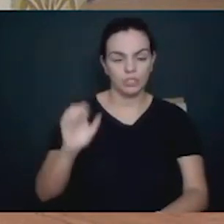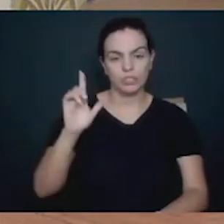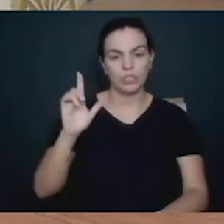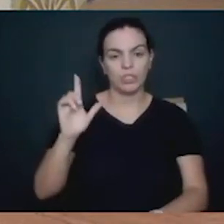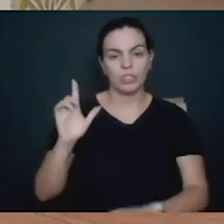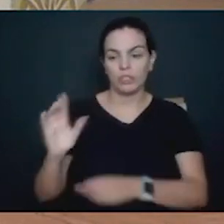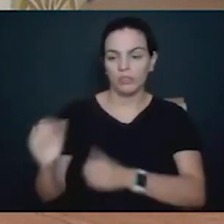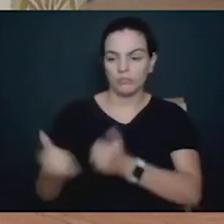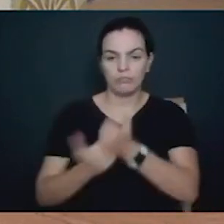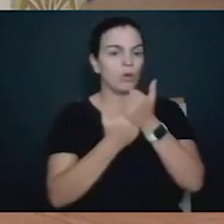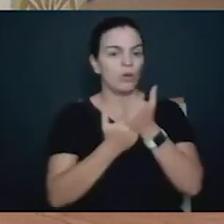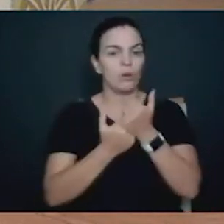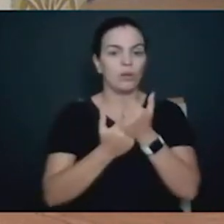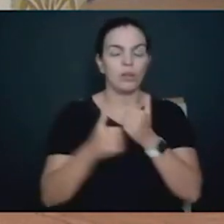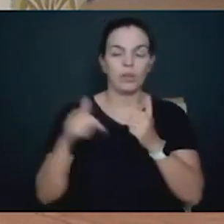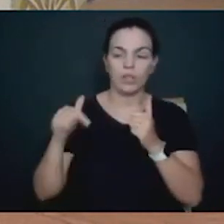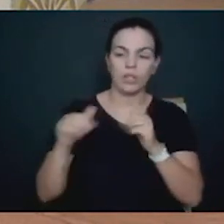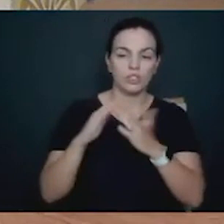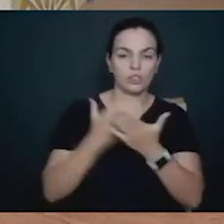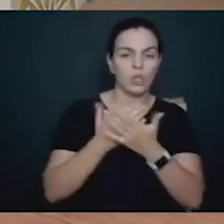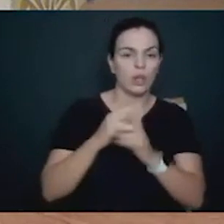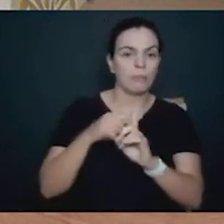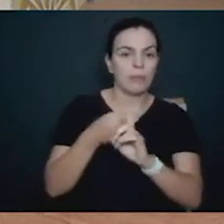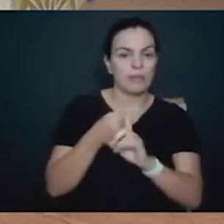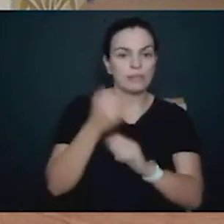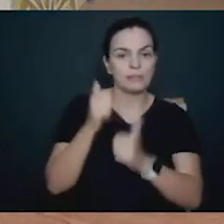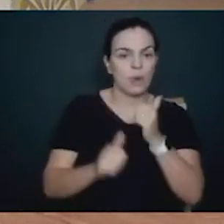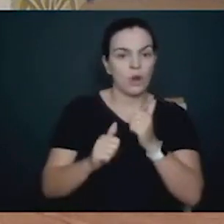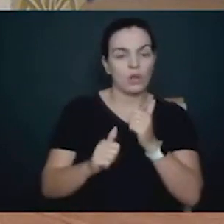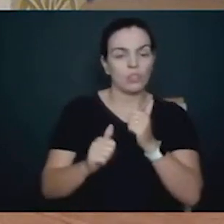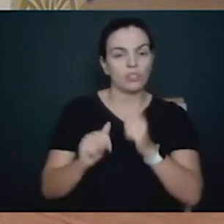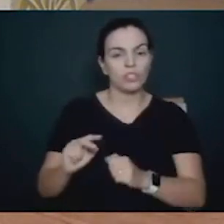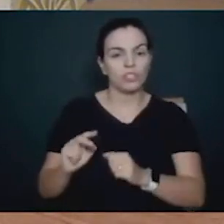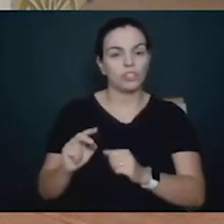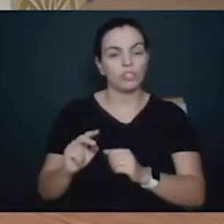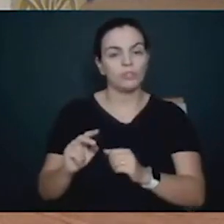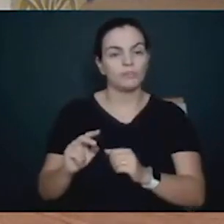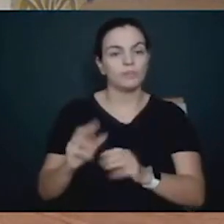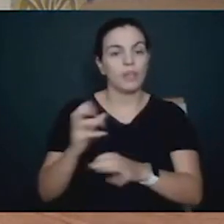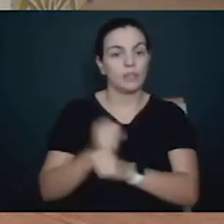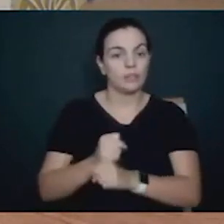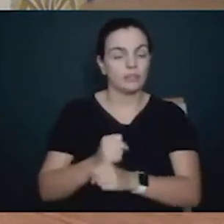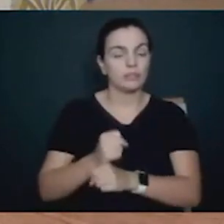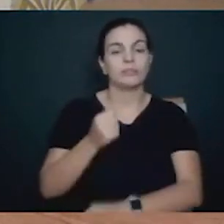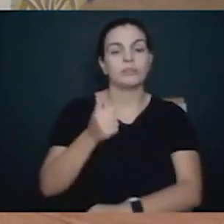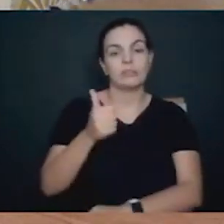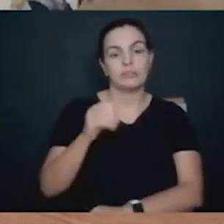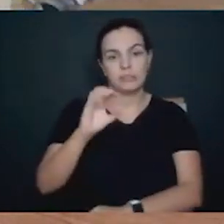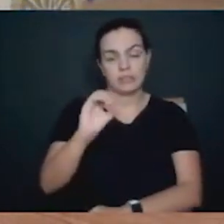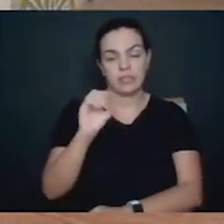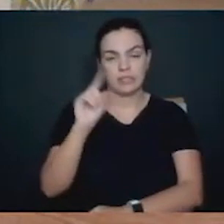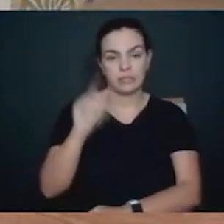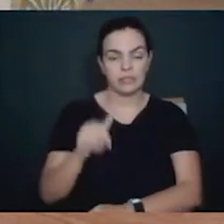Esmelge desenvolve o Escola Mais Esporte Igual a 10, é um programa de contraturno escolar que é aplicado em diversas unidades educacionais